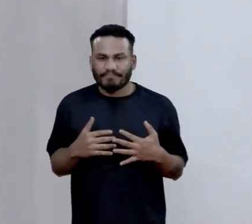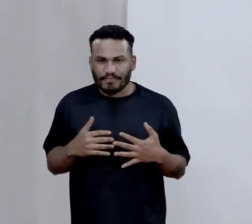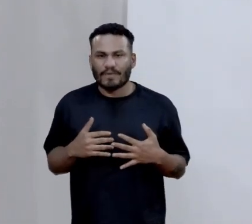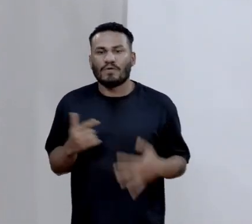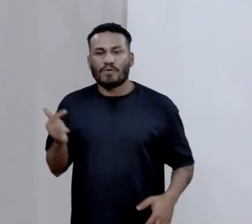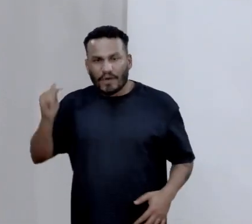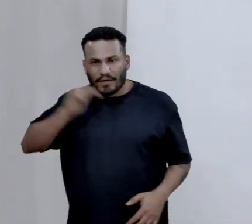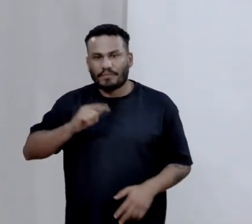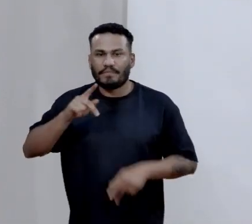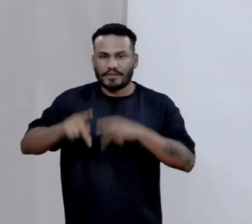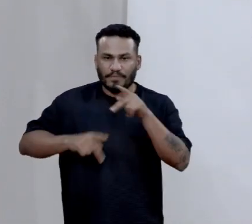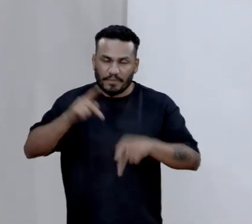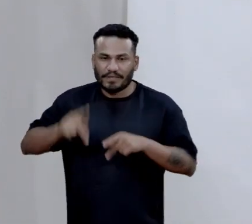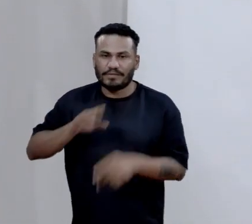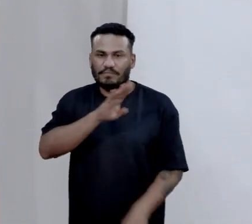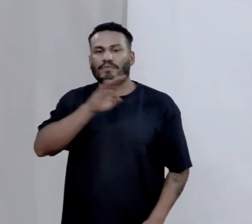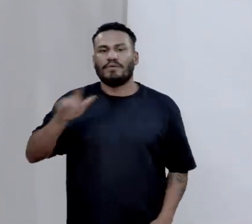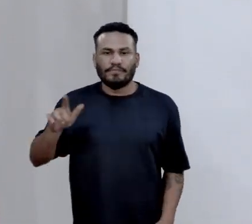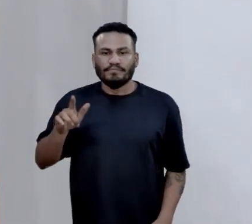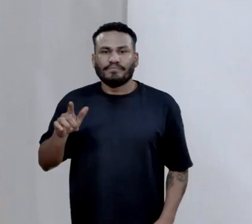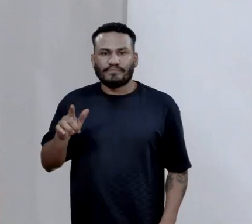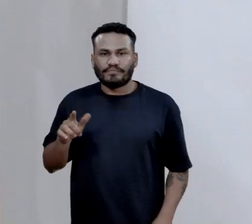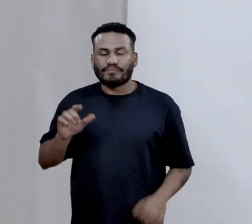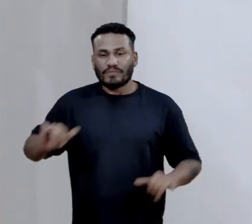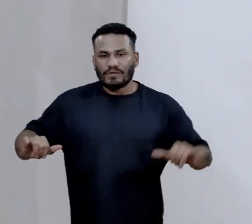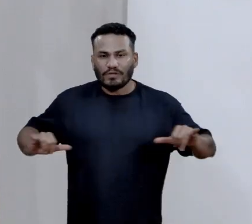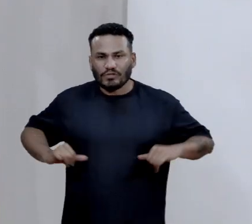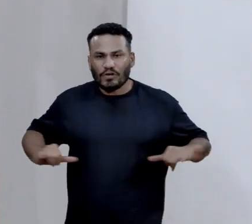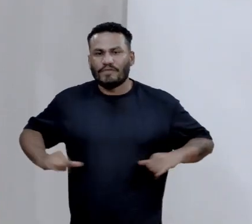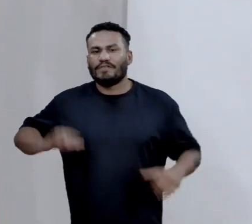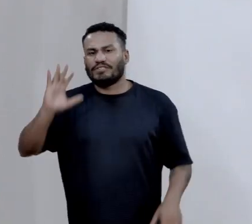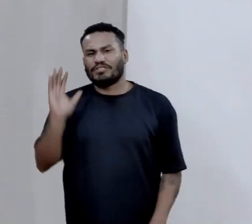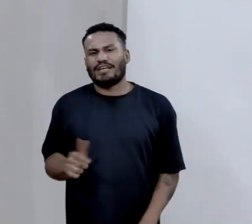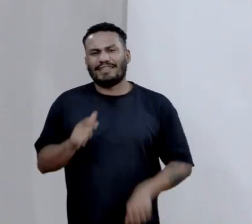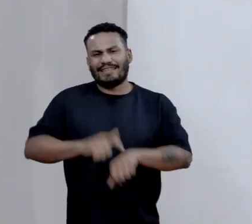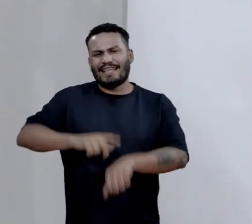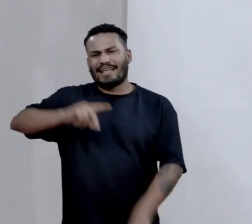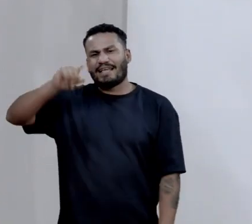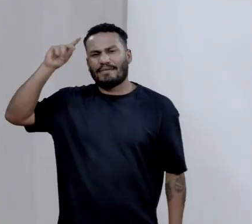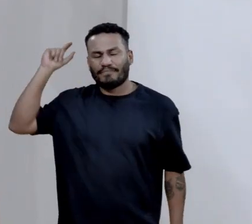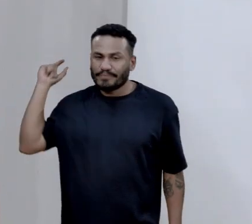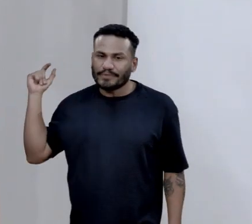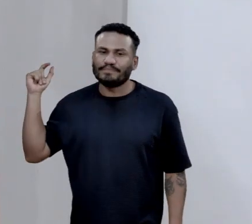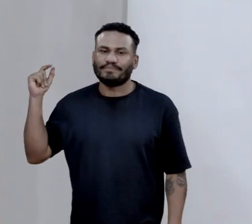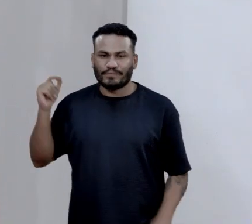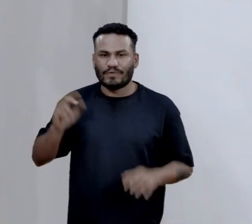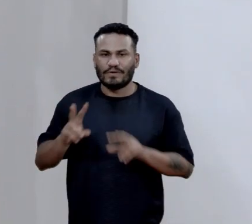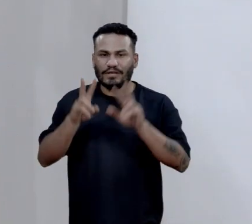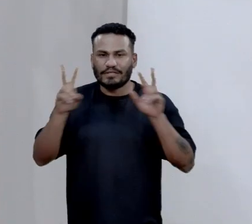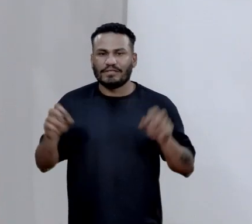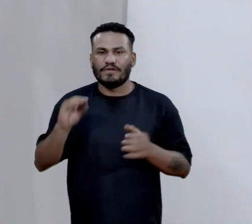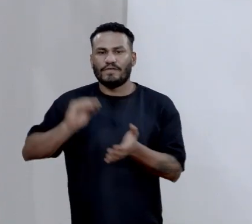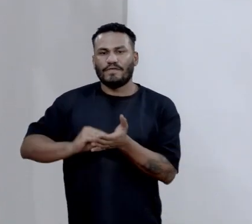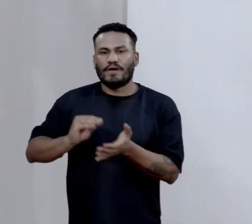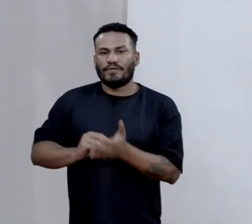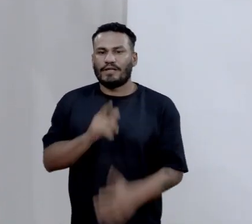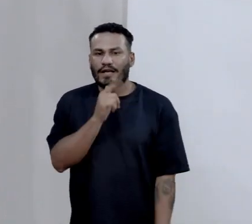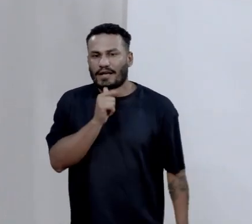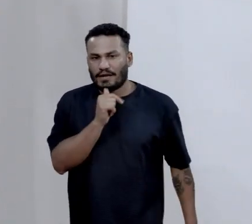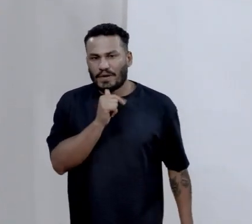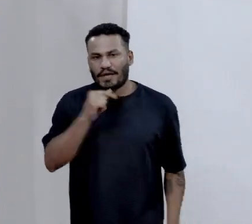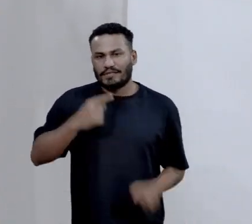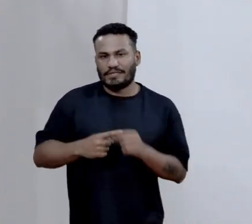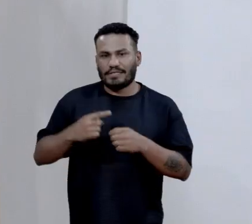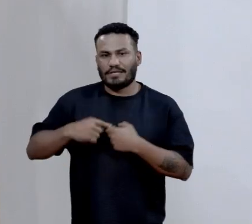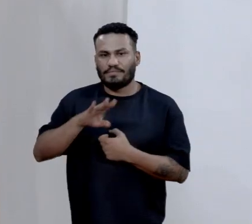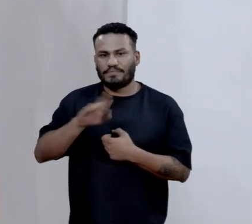grande ganho para a população blumenauense, que sofre já há bastante tempo com a questão da falta de água aqui